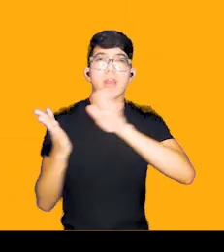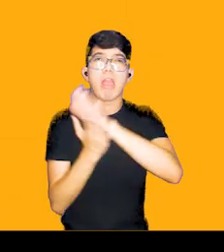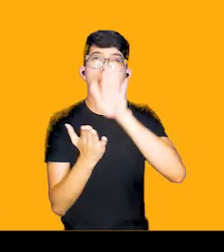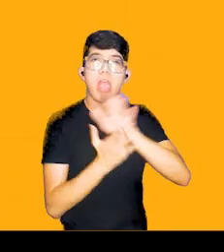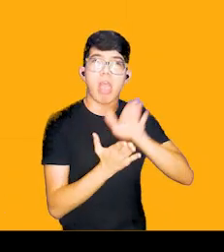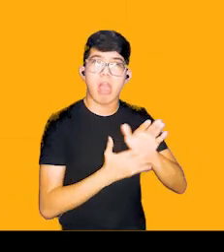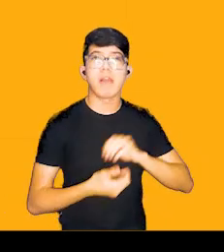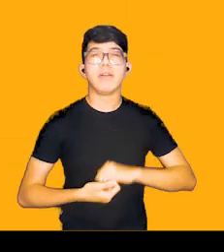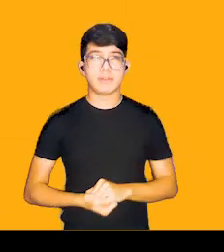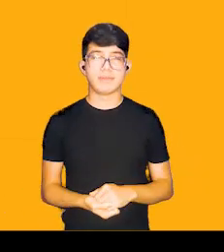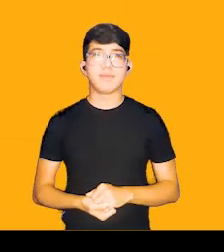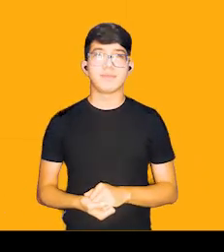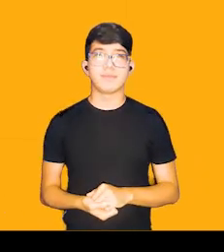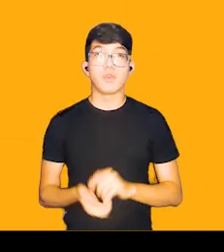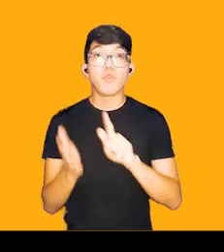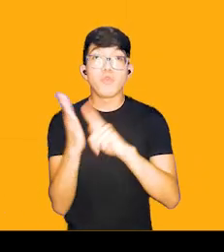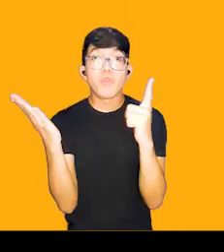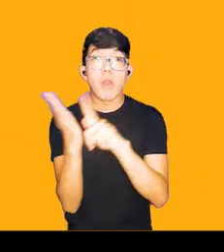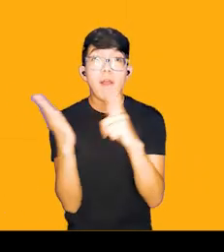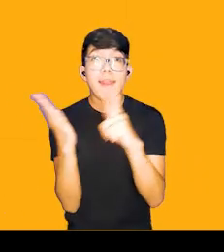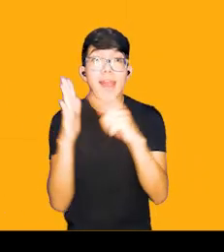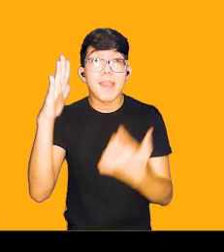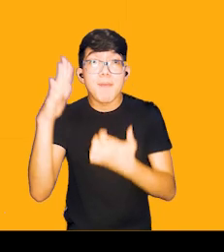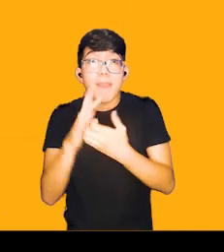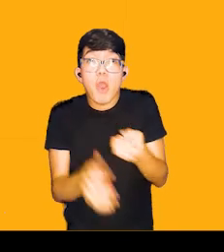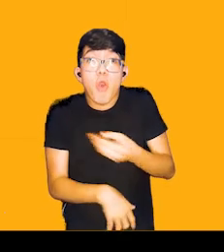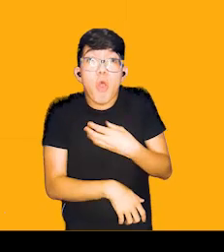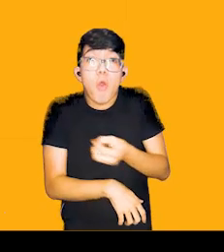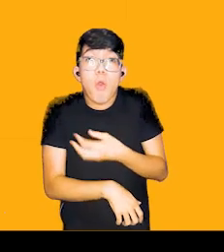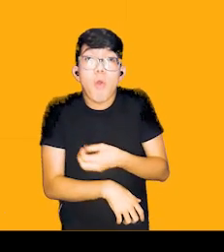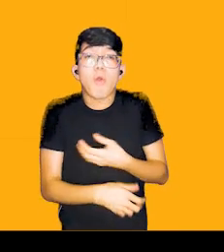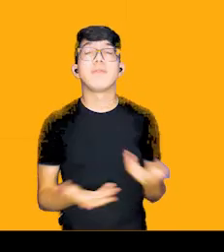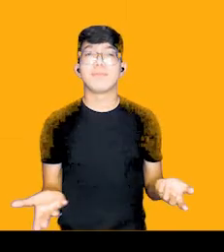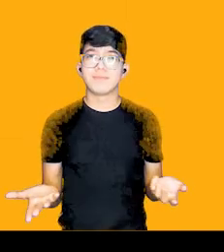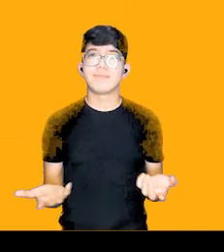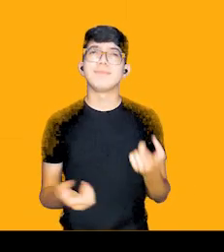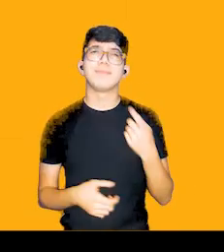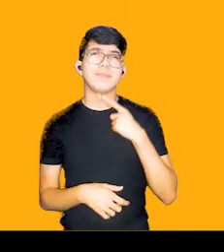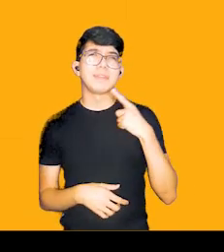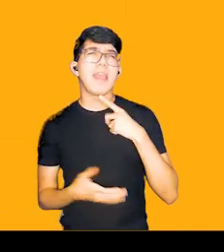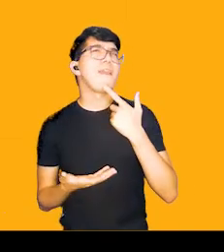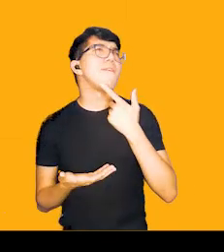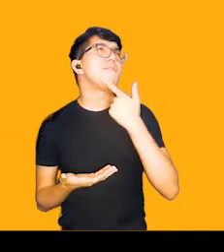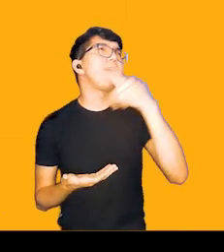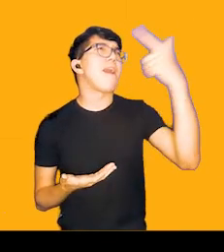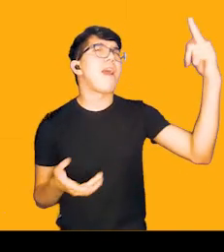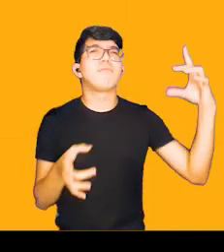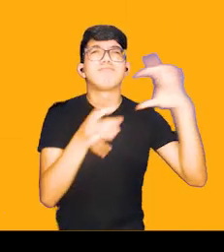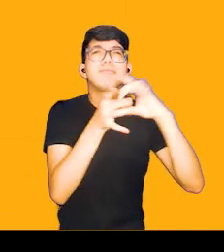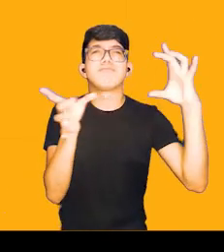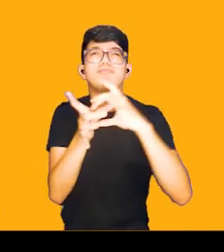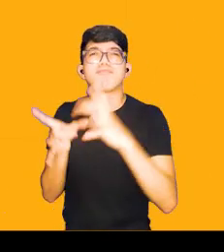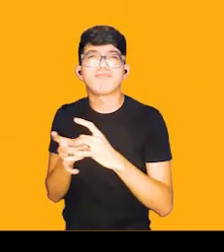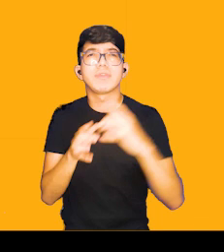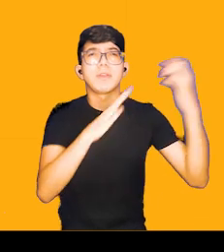vários jornalistas que eram, na verdade, eles trabalhavam para outros jornais, como a Folha, Jornal